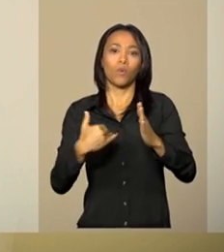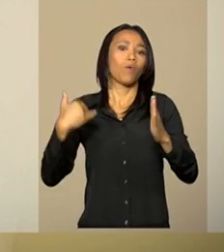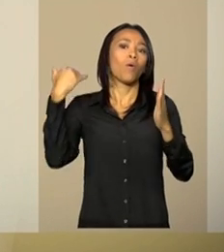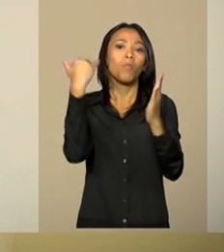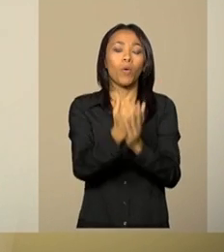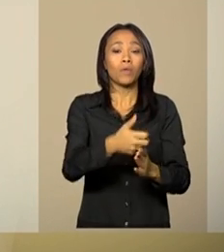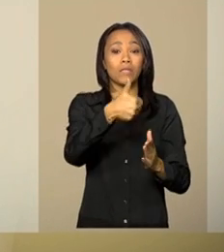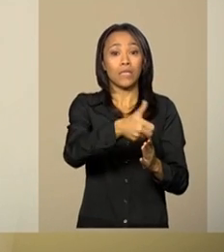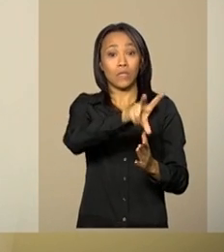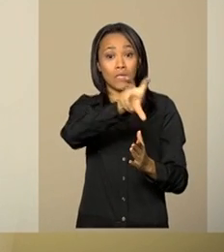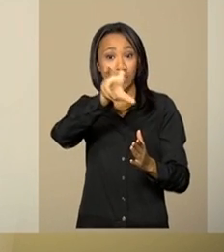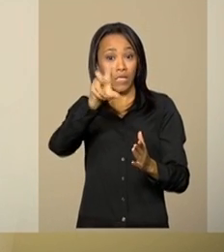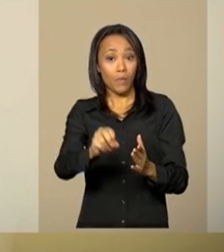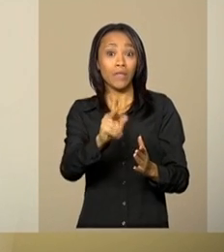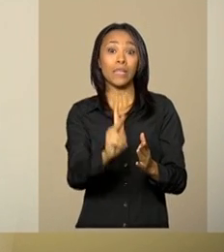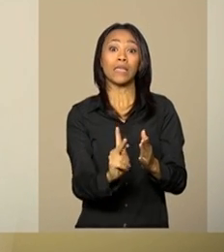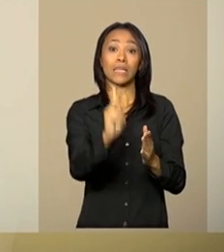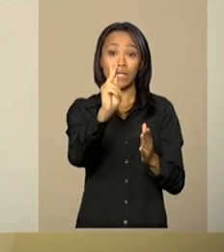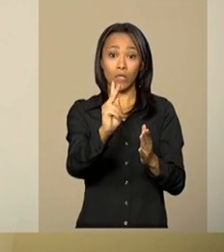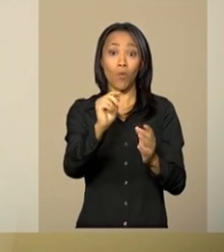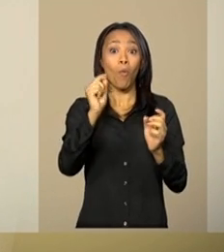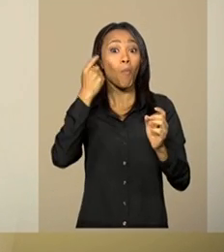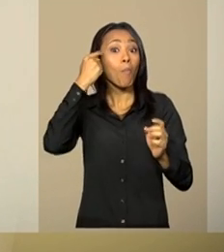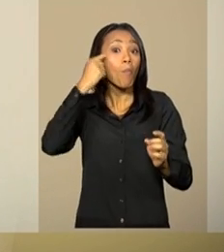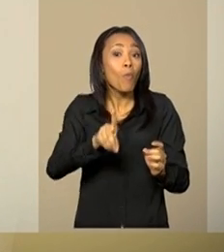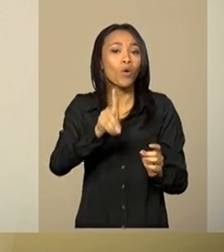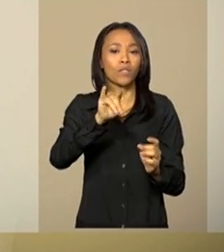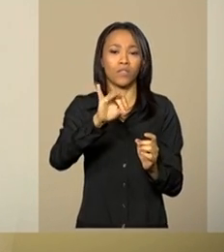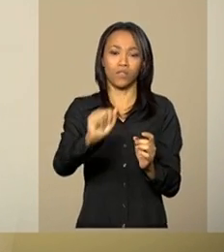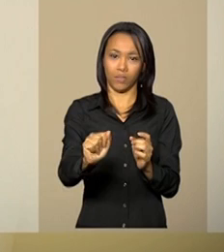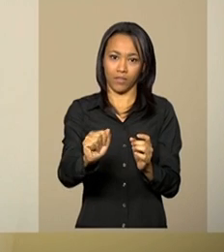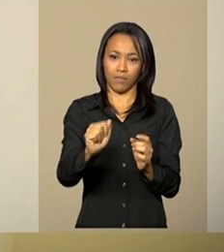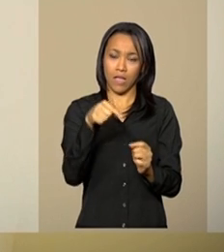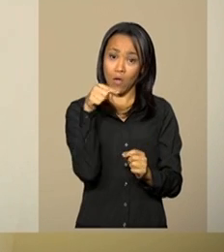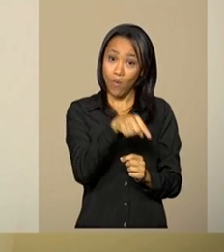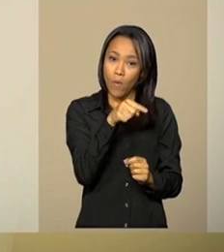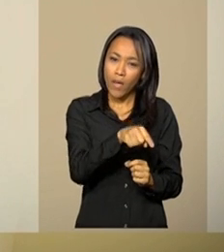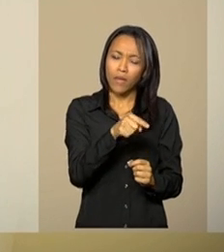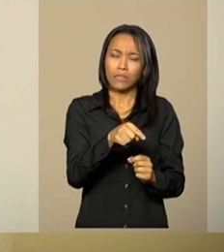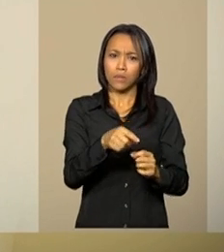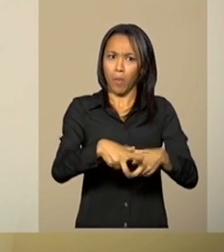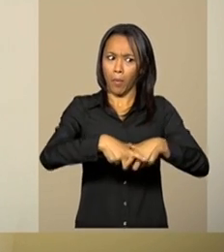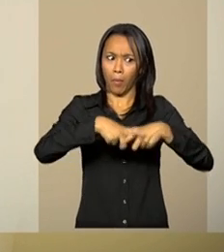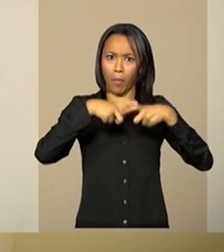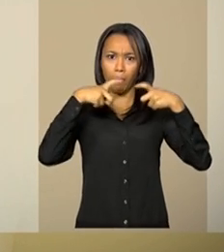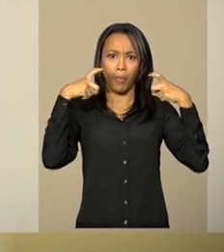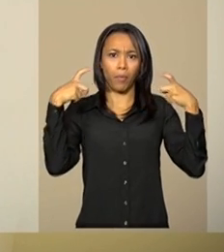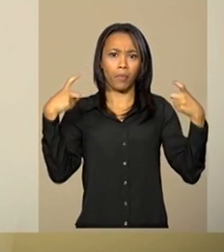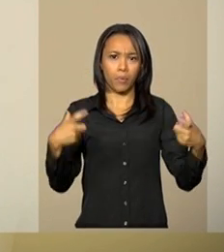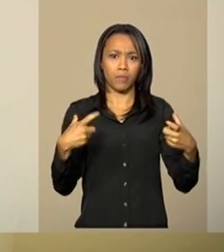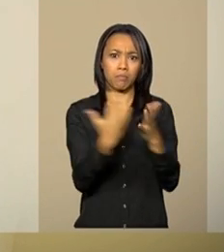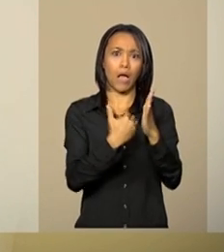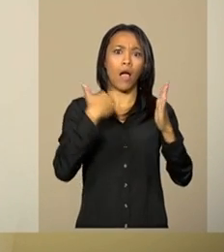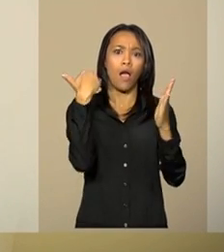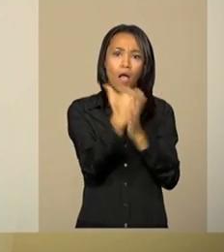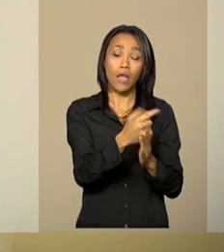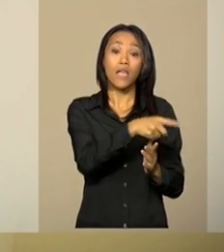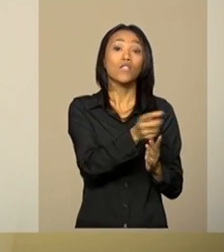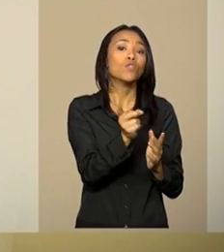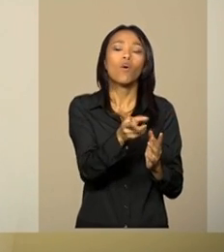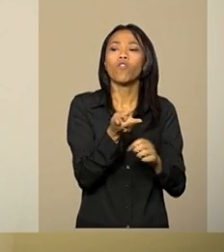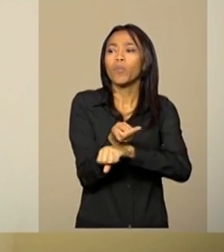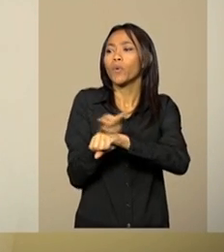150 quilos produzidos por dia. Com uma produção deste tamanho, Luciano, eles buscaram